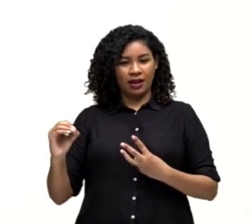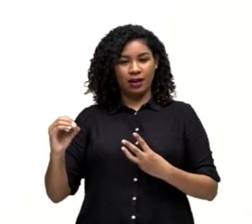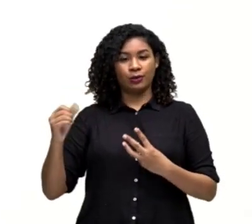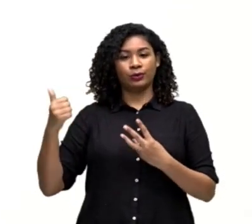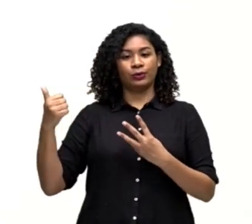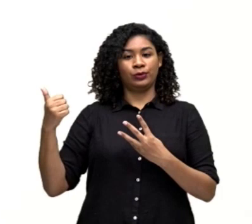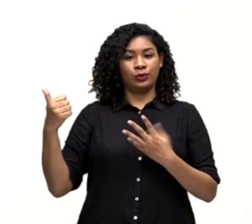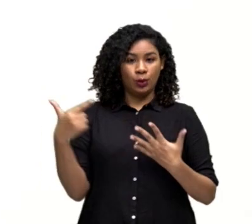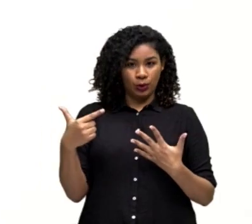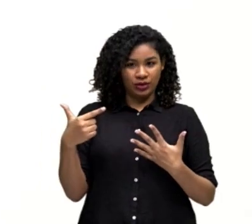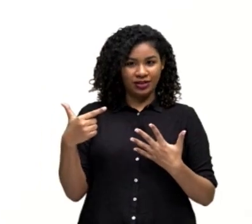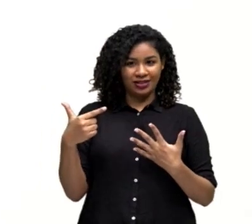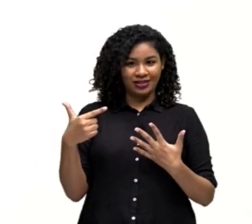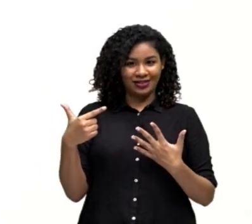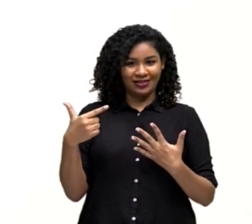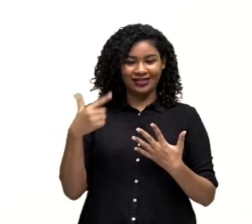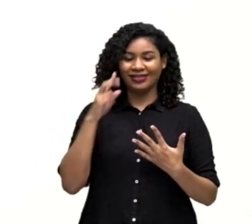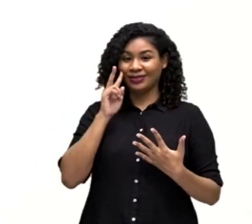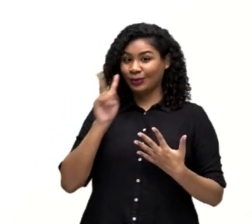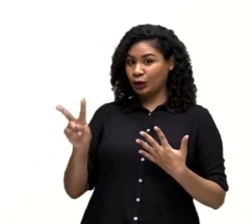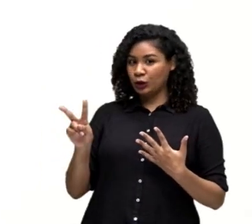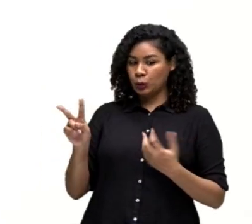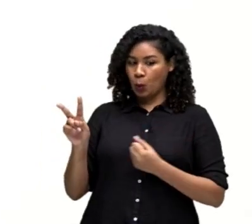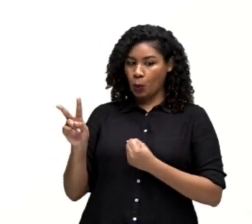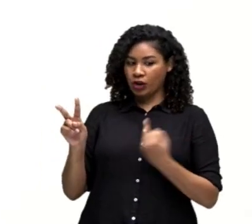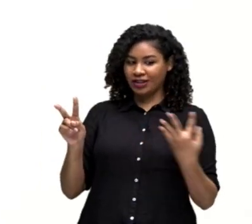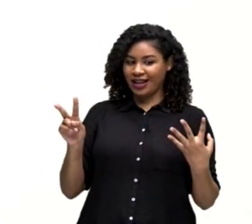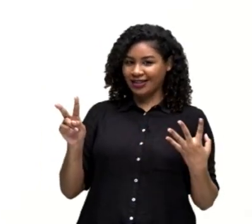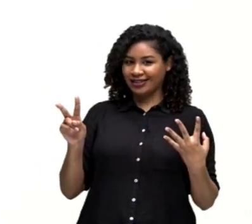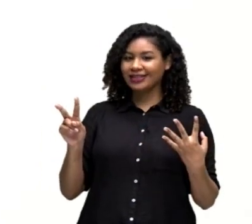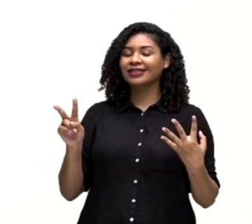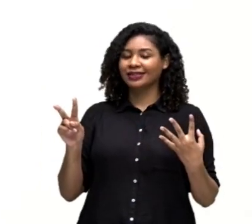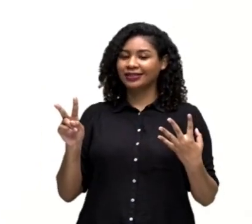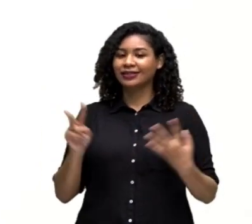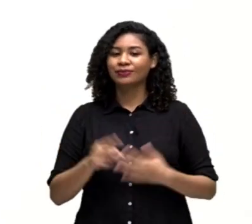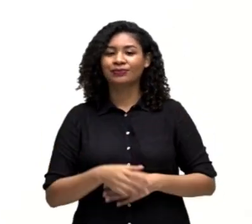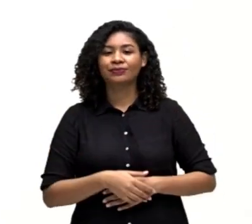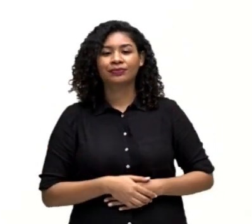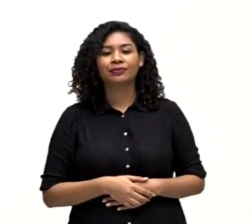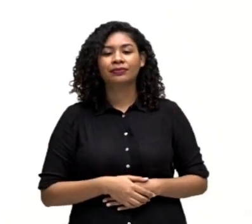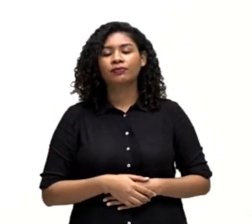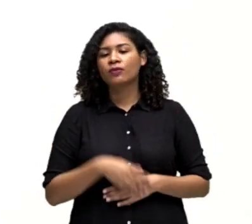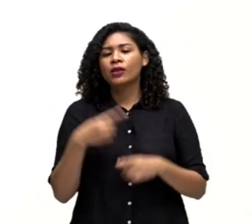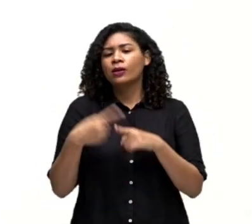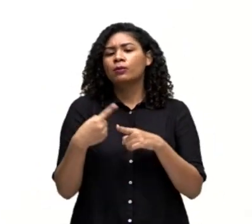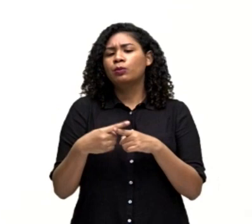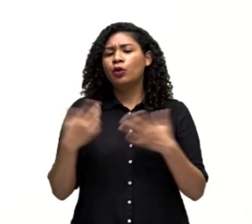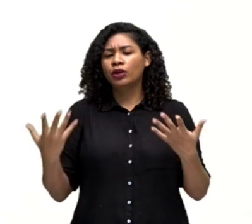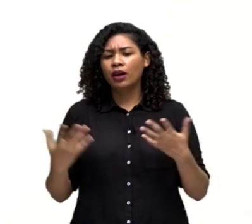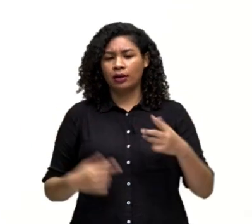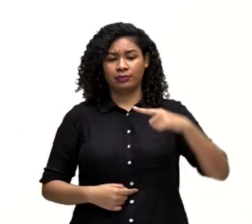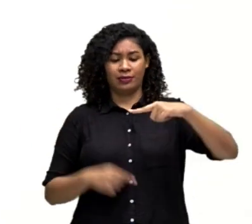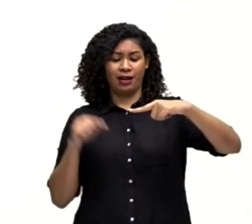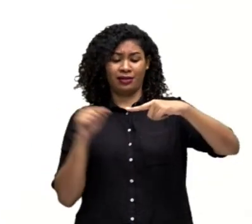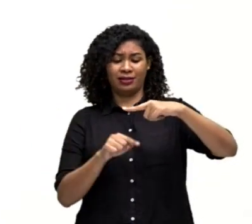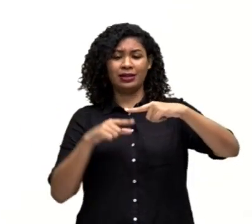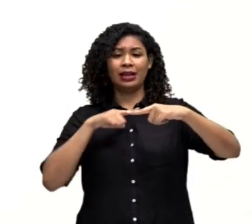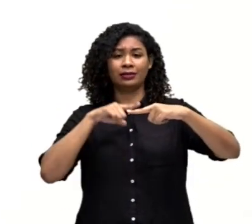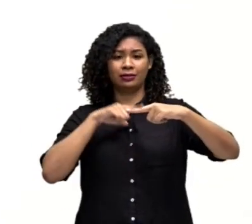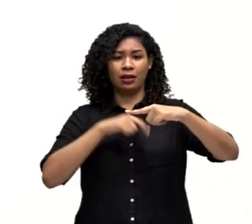0,00012, tá bom? Por que isso? Porque o nosso denominador possui 5